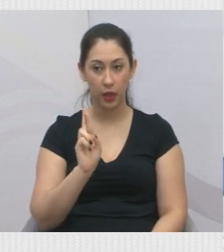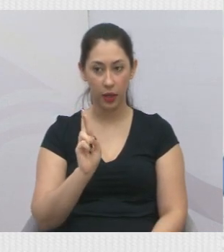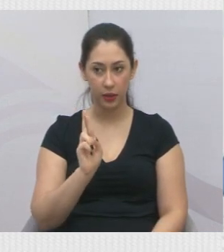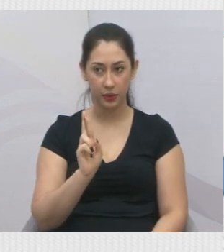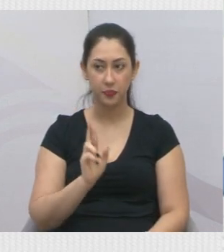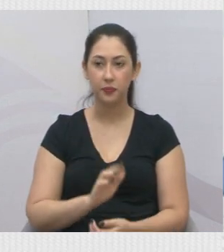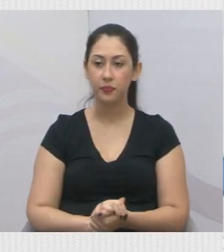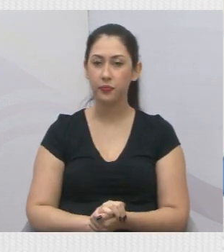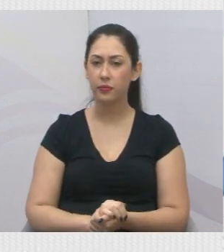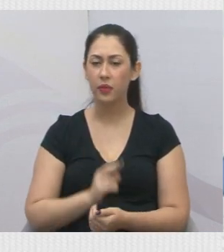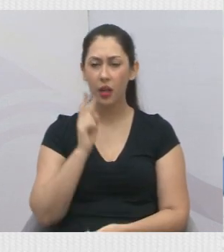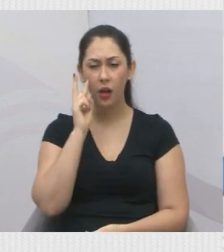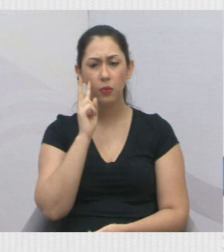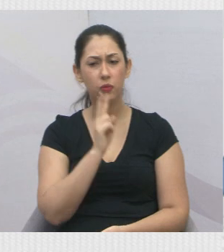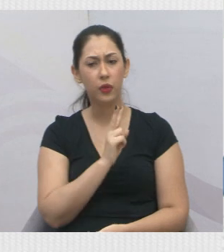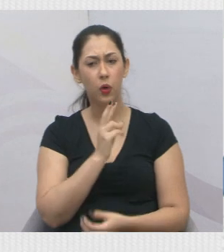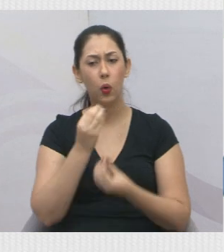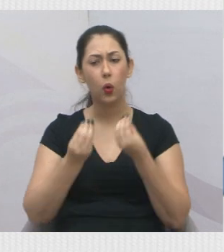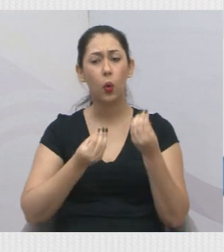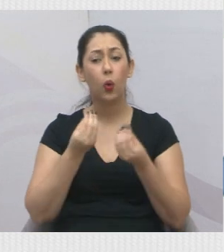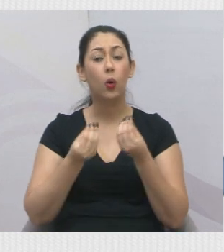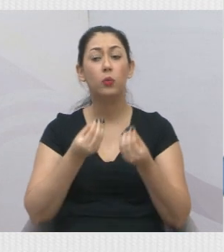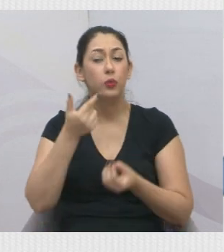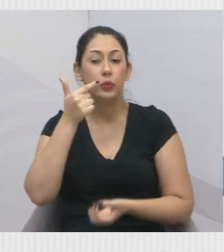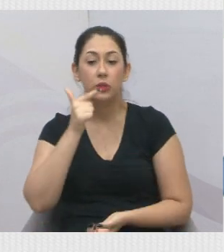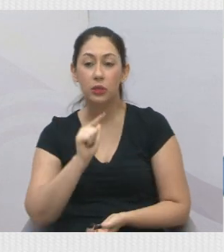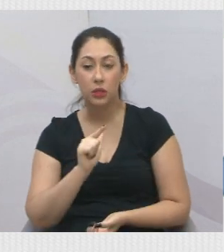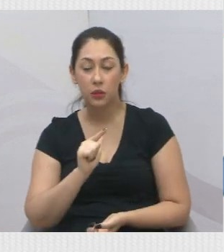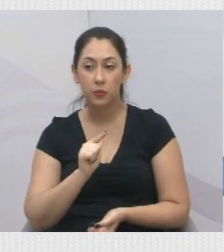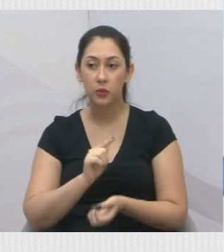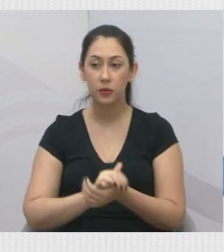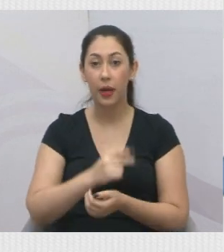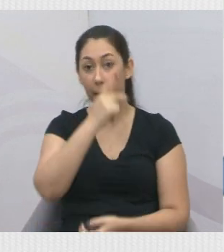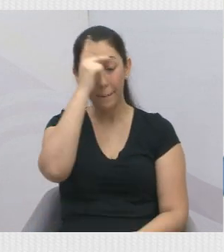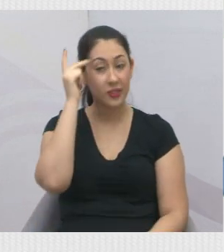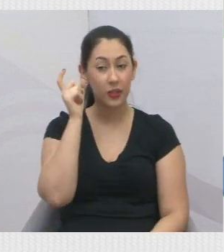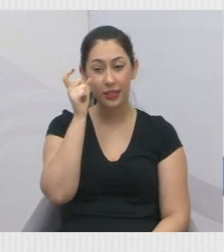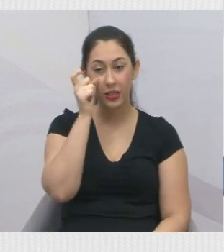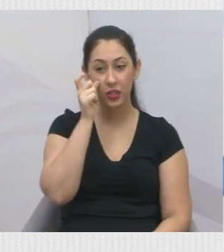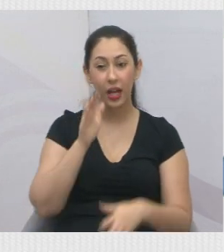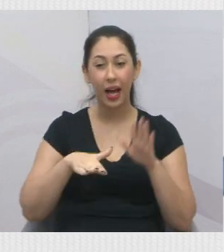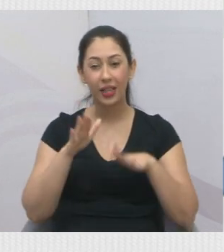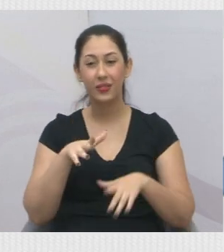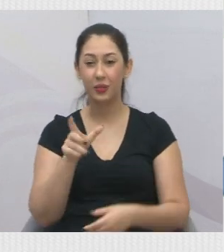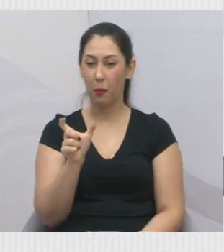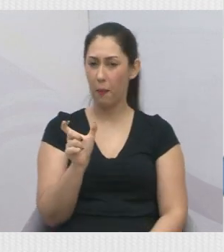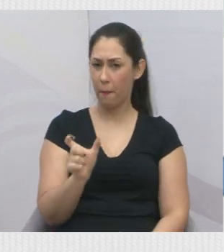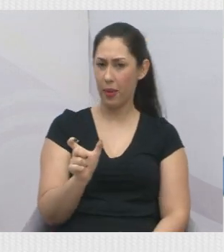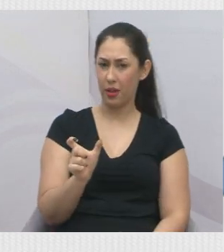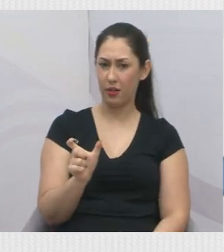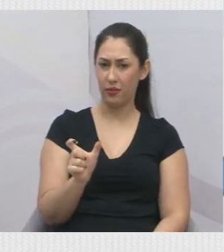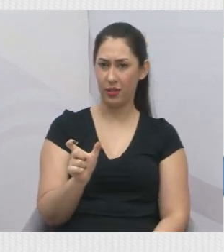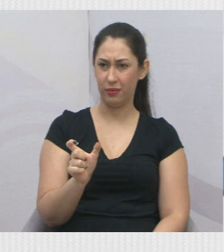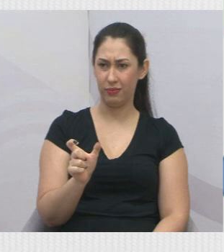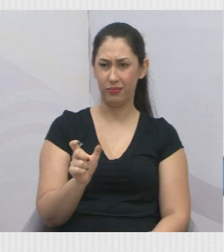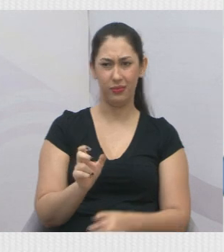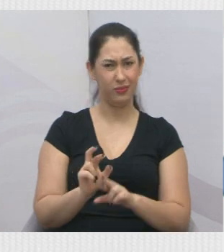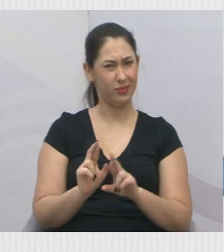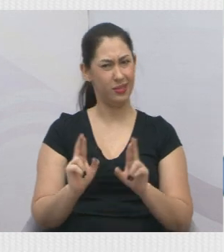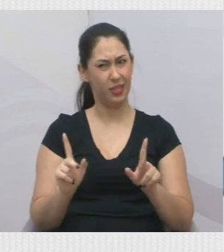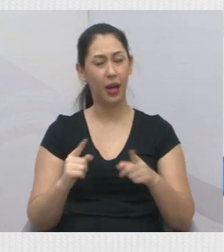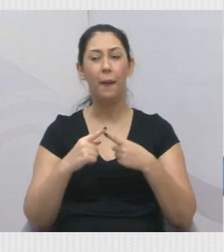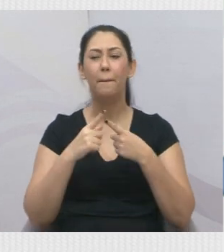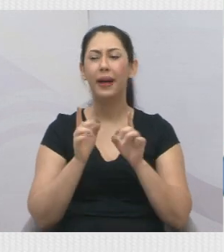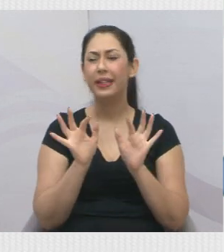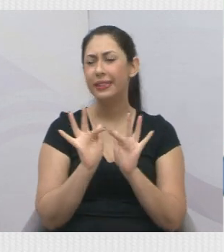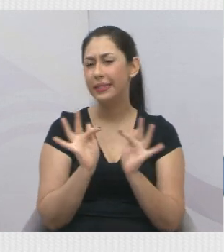R$ 49.685.000. Vamos ver o cálculo, como chegamos nesse montante. Para aqueles que estão nos assistindo, às vezes, uma palavra muito complexa, resultado primário, é uma coisa bem simples,